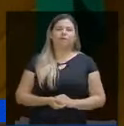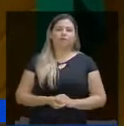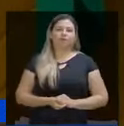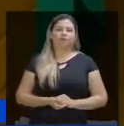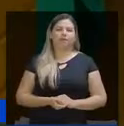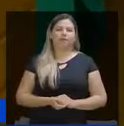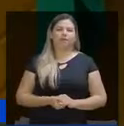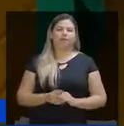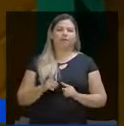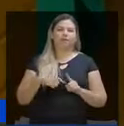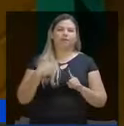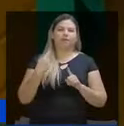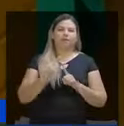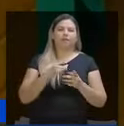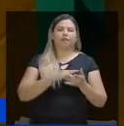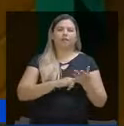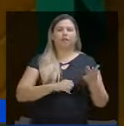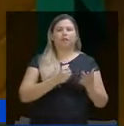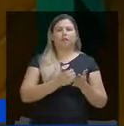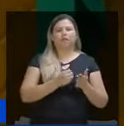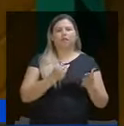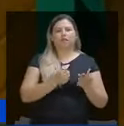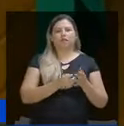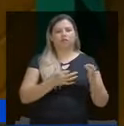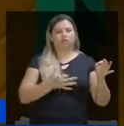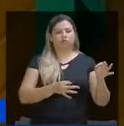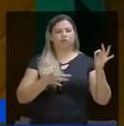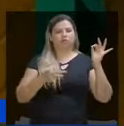informação sobre a apresentação não de contas, e, no caso,